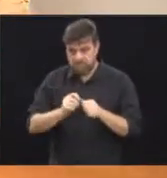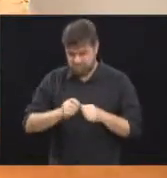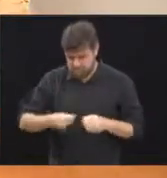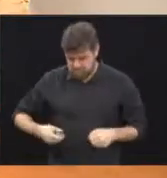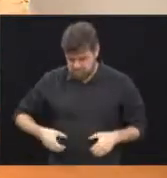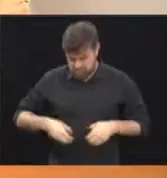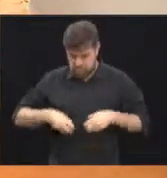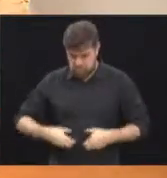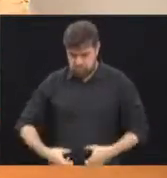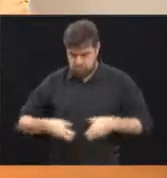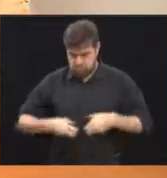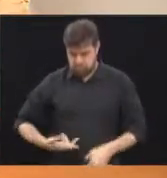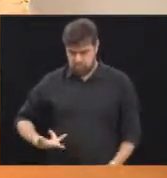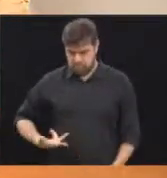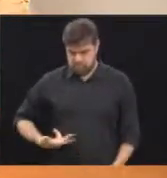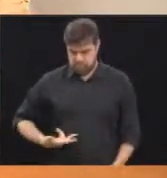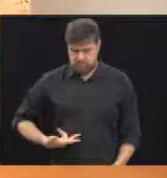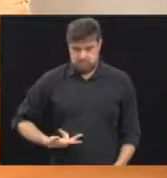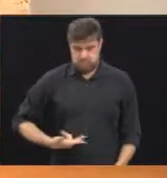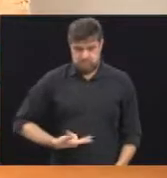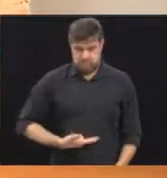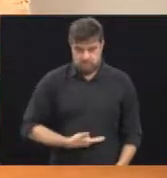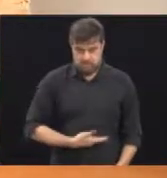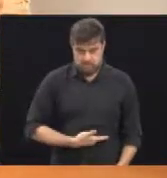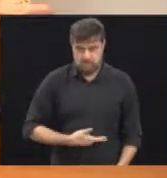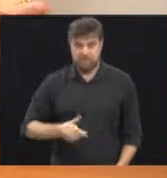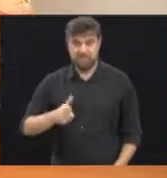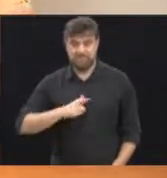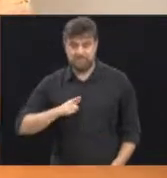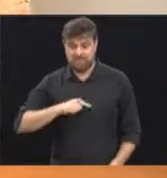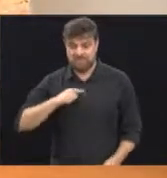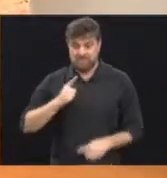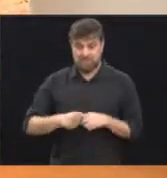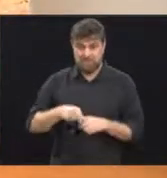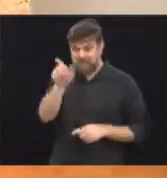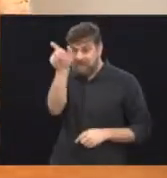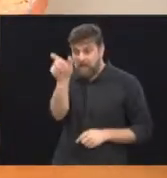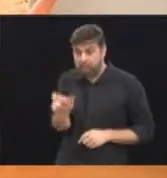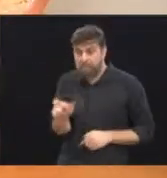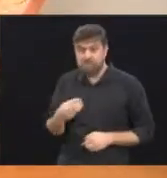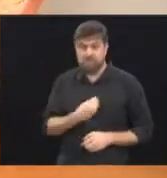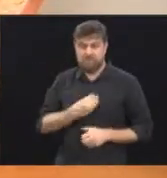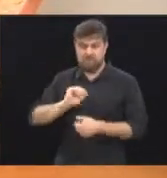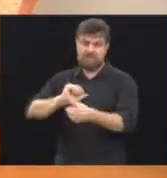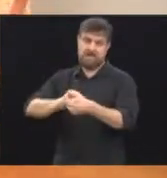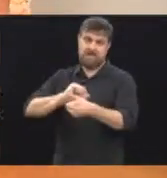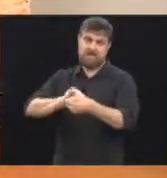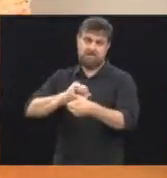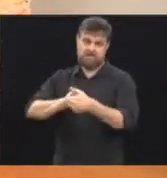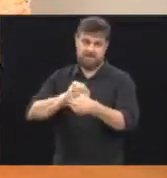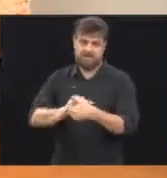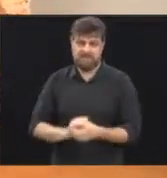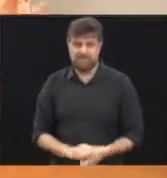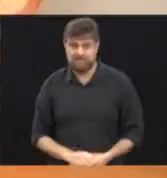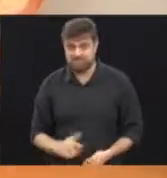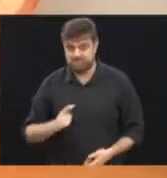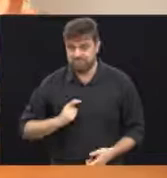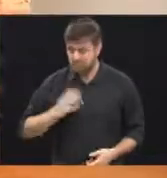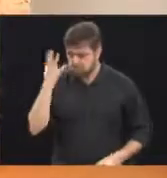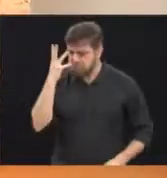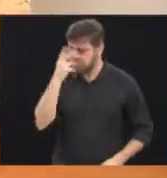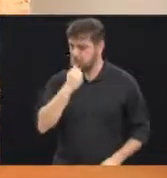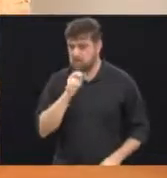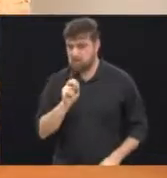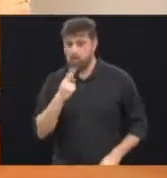abdominoplastia ou dermolipectomia de abdômen, que impacta diretamente na qualidade de vida do paciente, seja